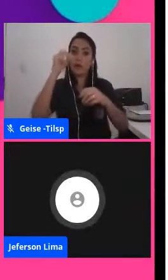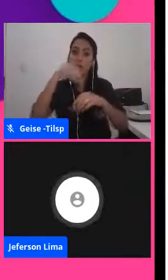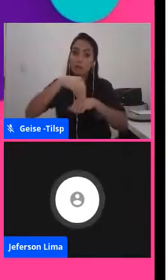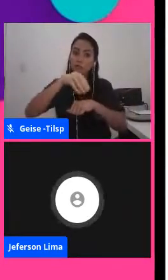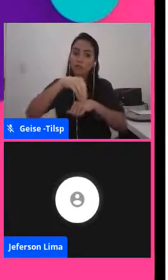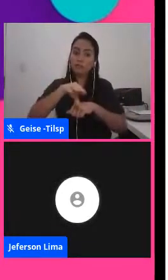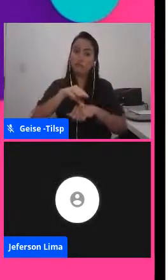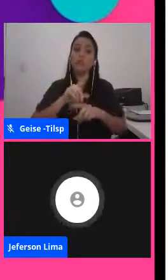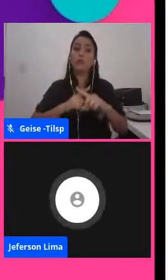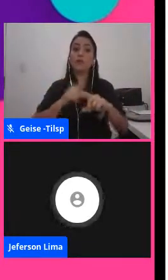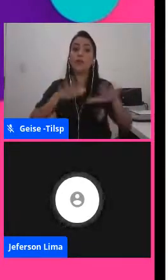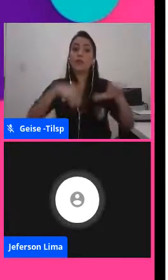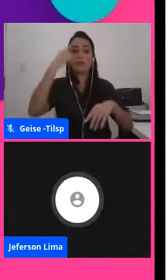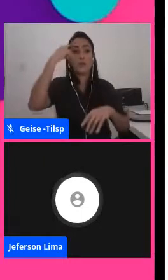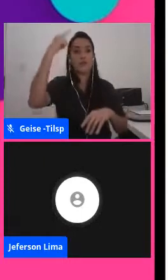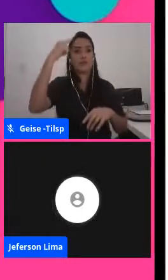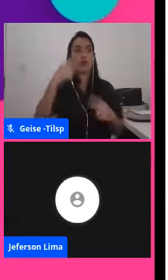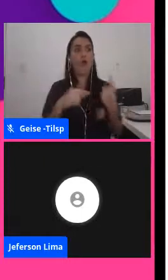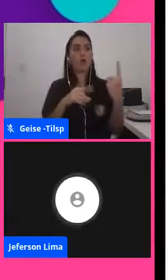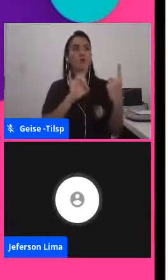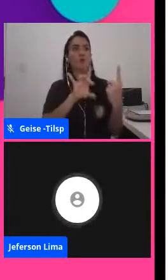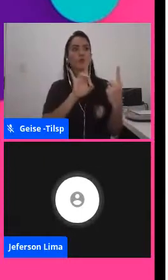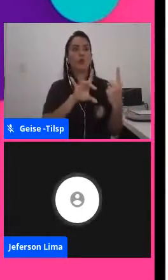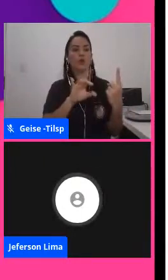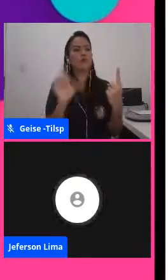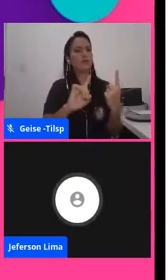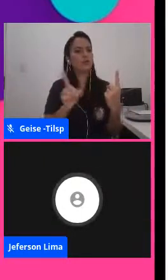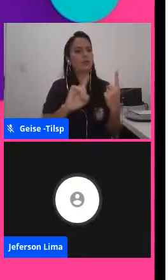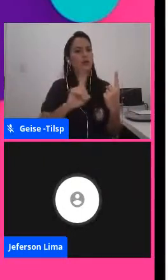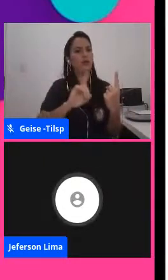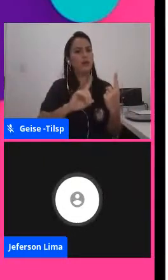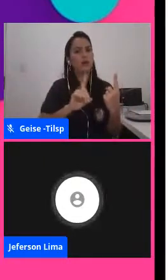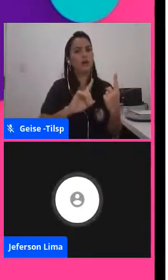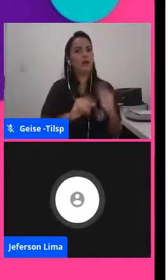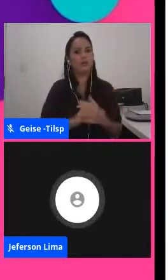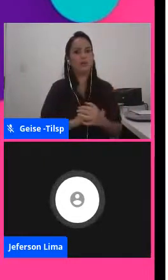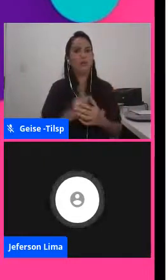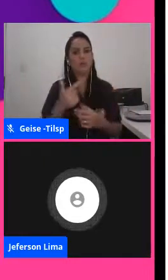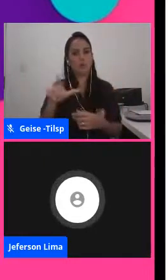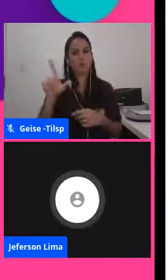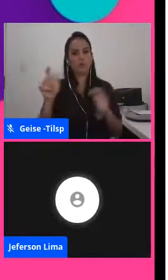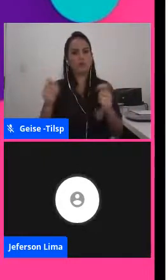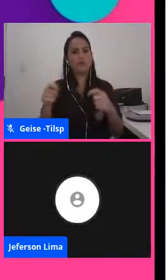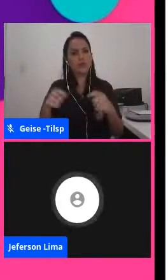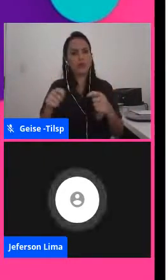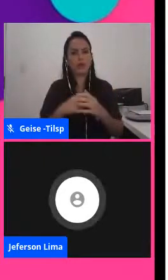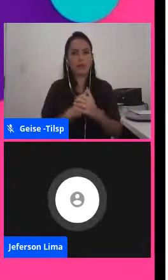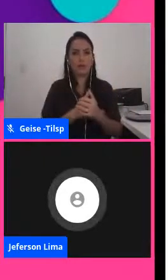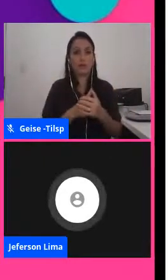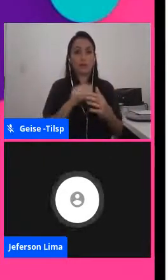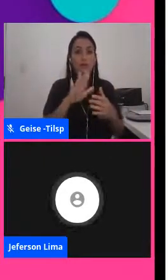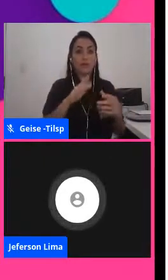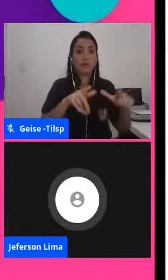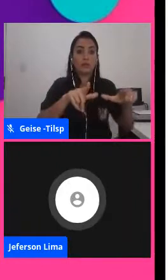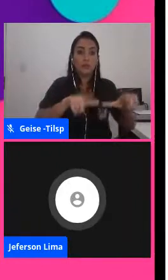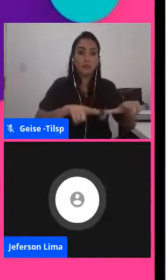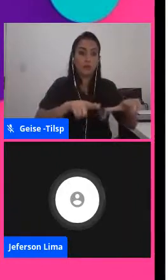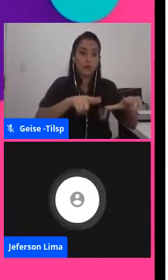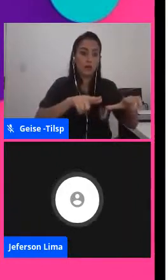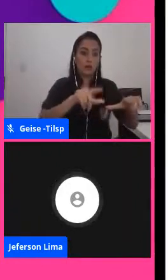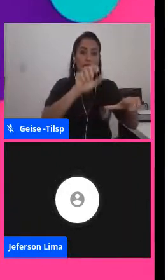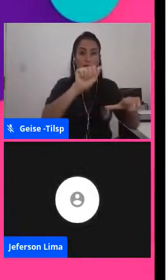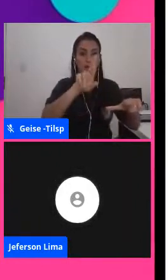é capaz de fazer. Não tem muitas limitações. A gente consegue fazer coisas incríveis utilizando a interface do Arduino, porque no final você não